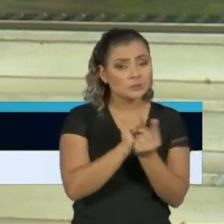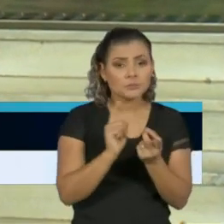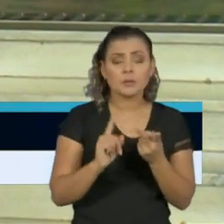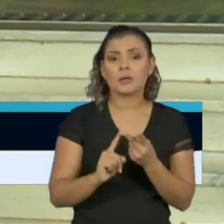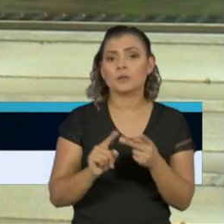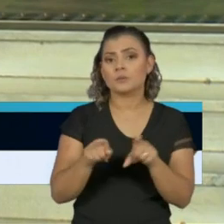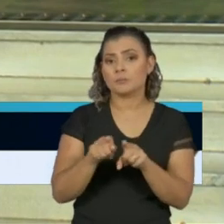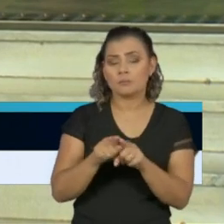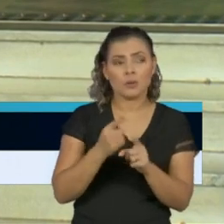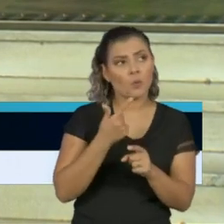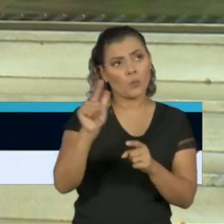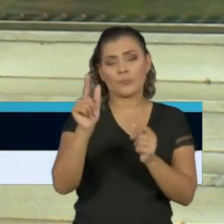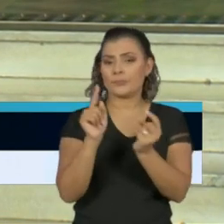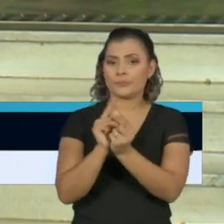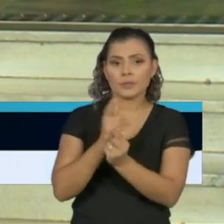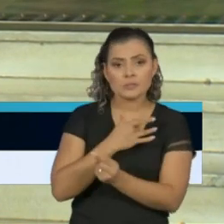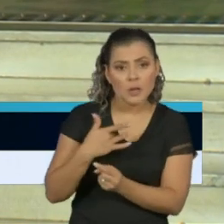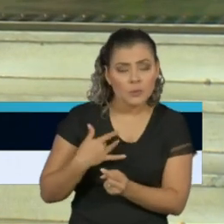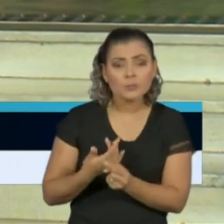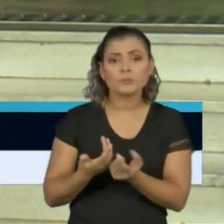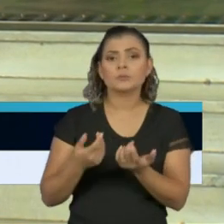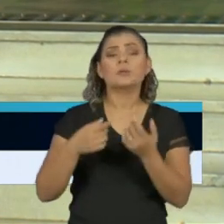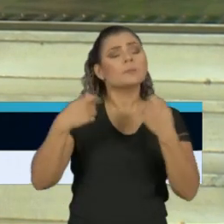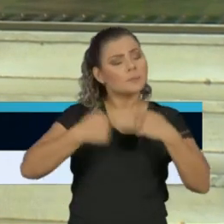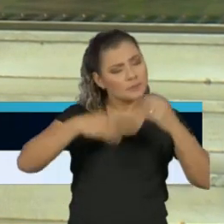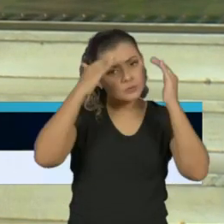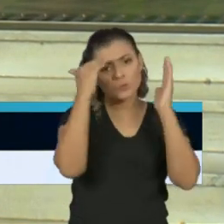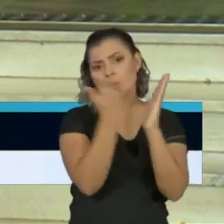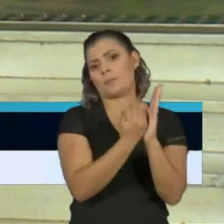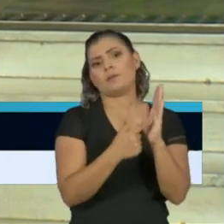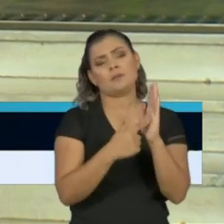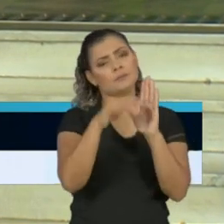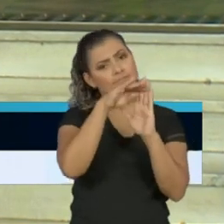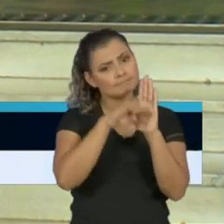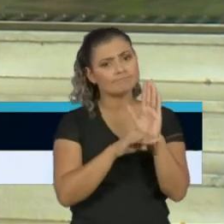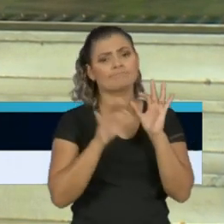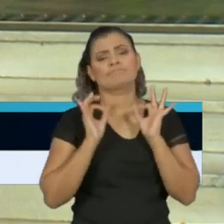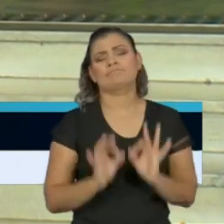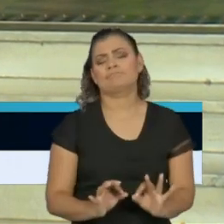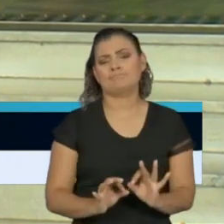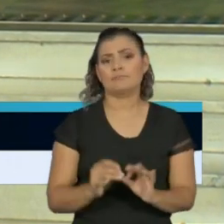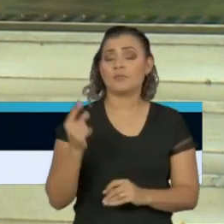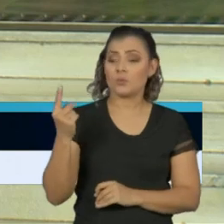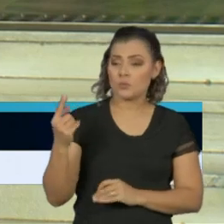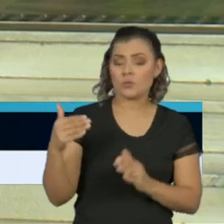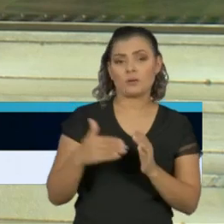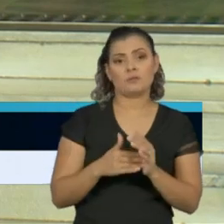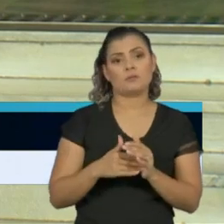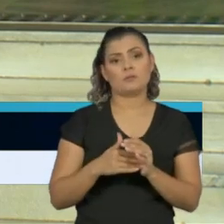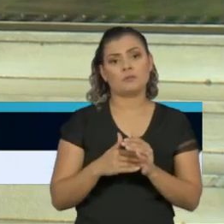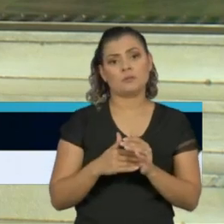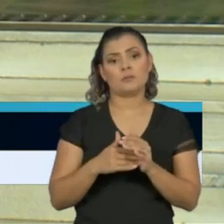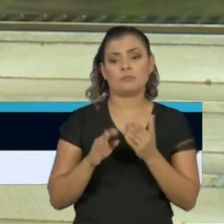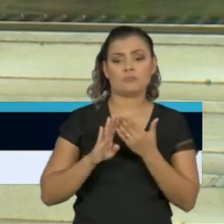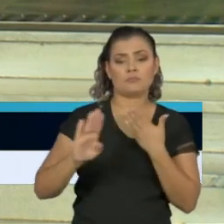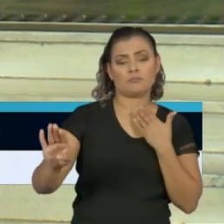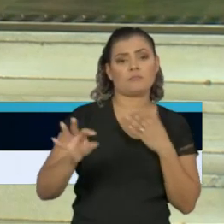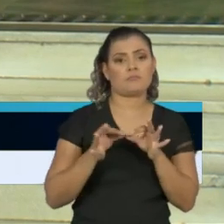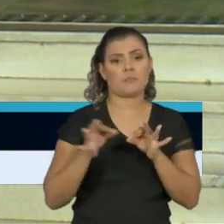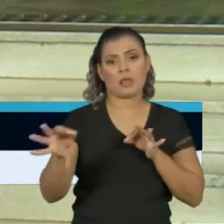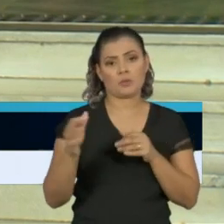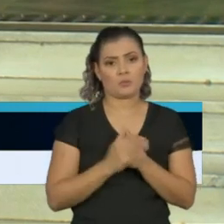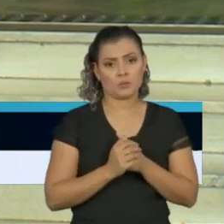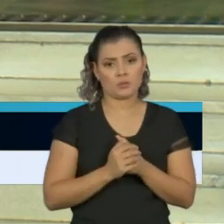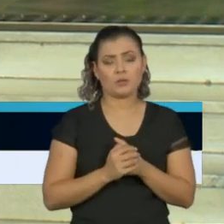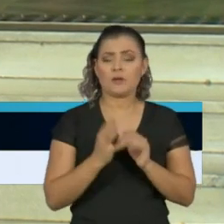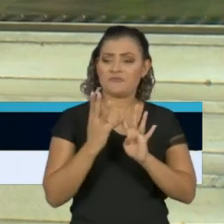atendimento assistencial devem obedecer a distância mínima de 2 metros entre uma e outra, numa fila,